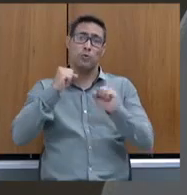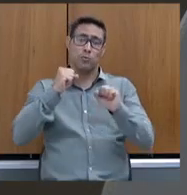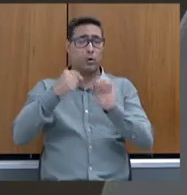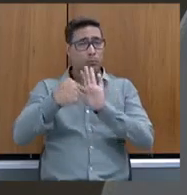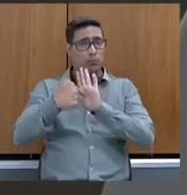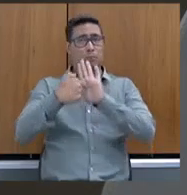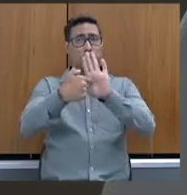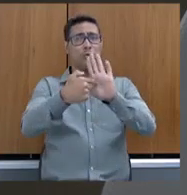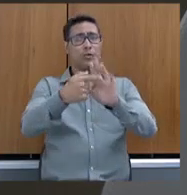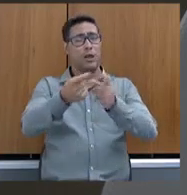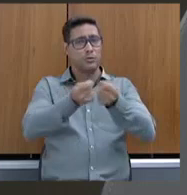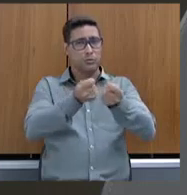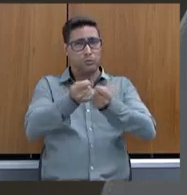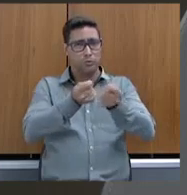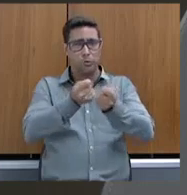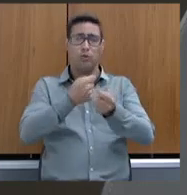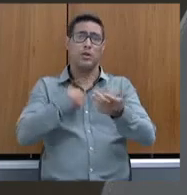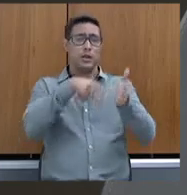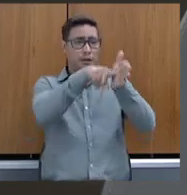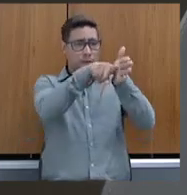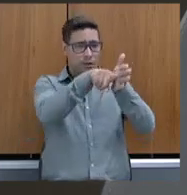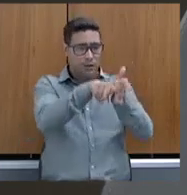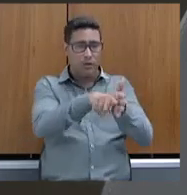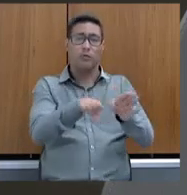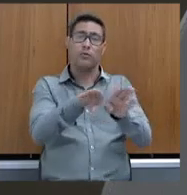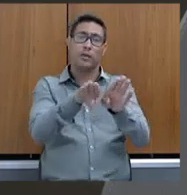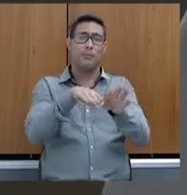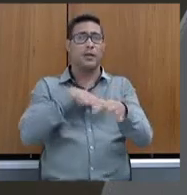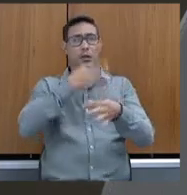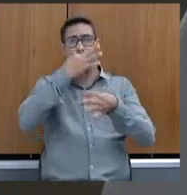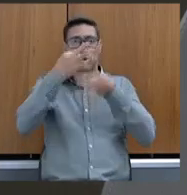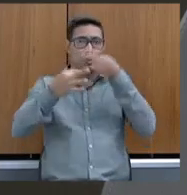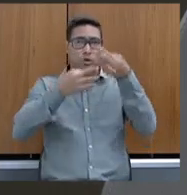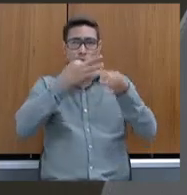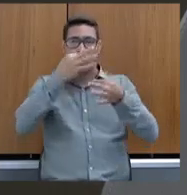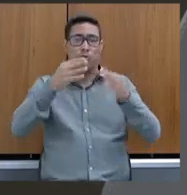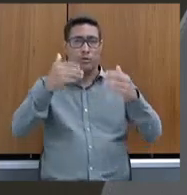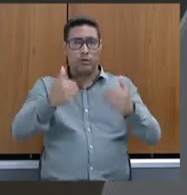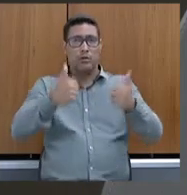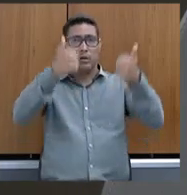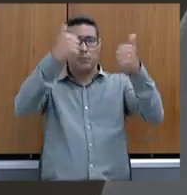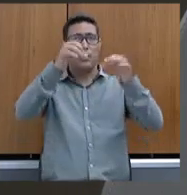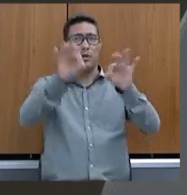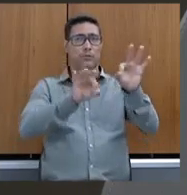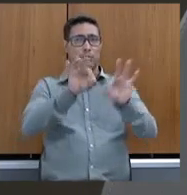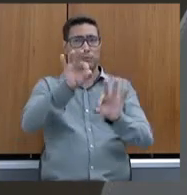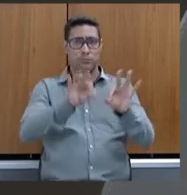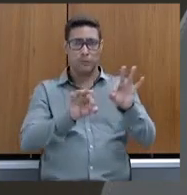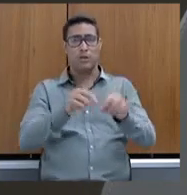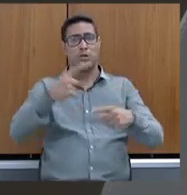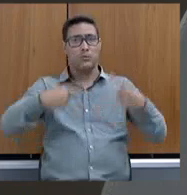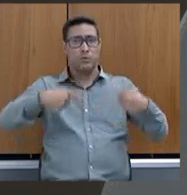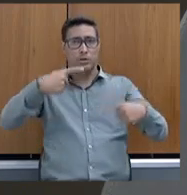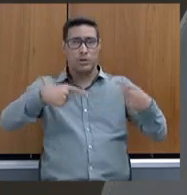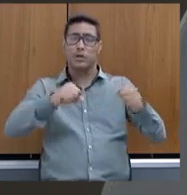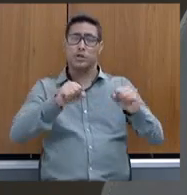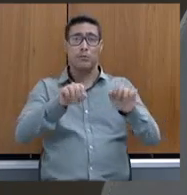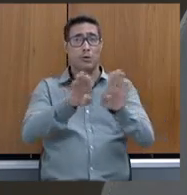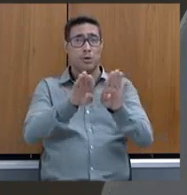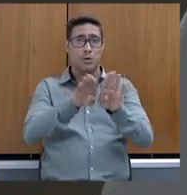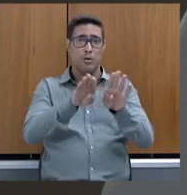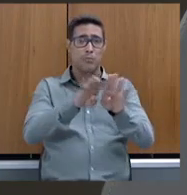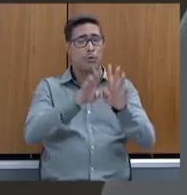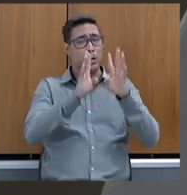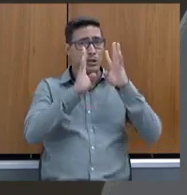mas também das sugestões que a gente quer dar para melhor prática política para que a gente possa também ouvir as